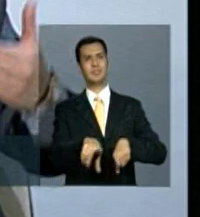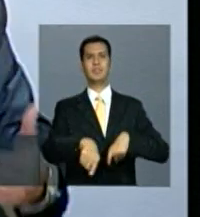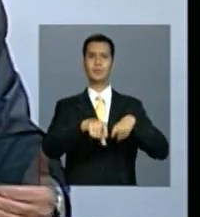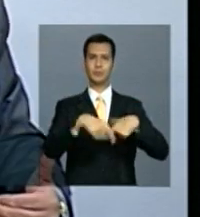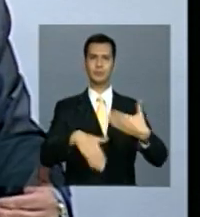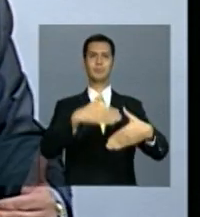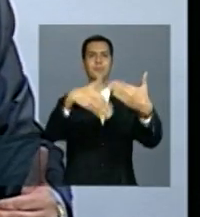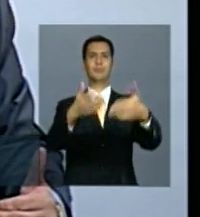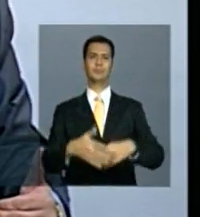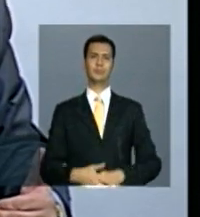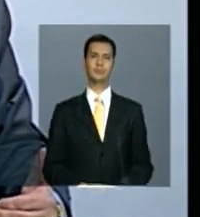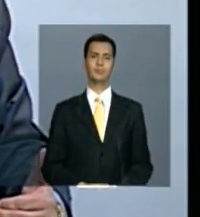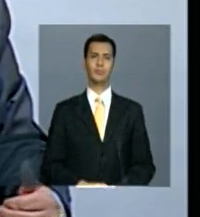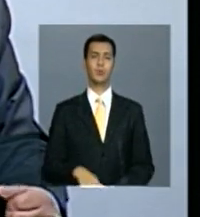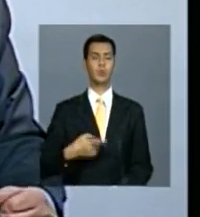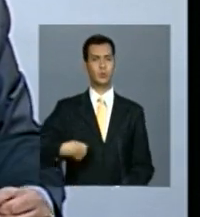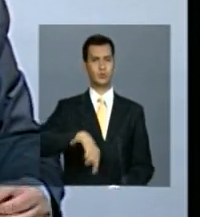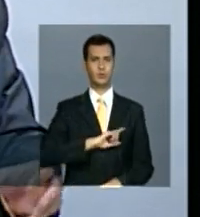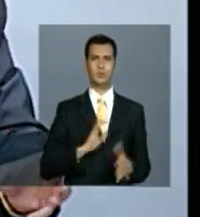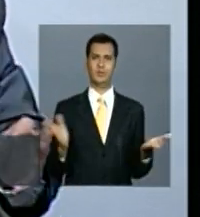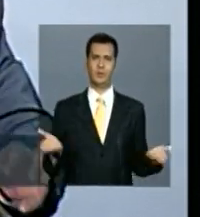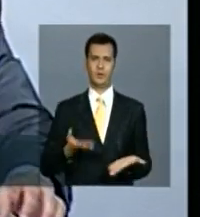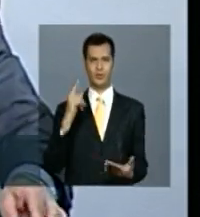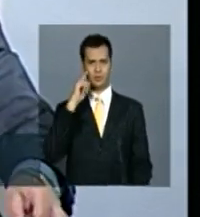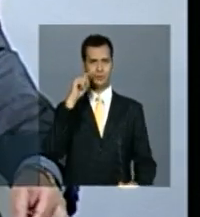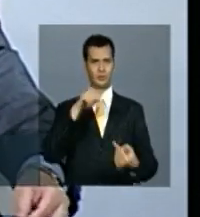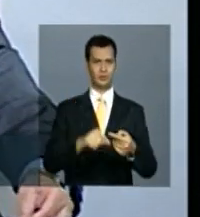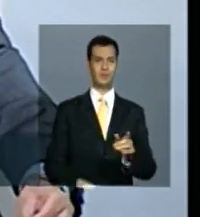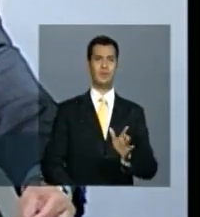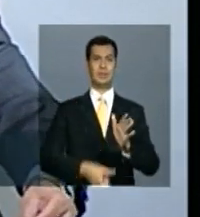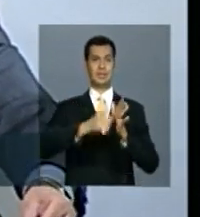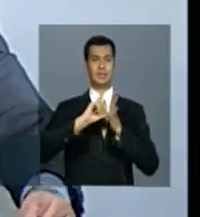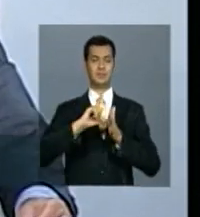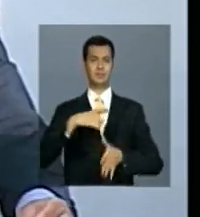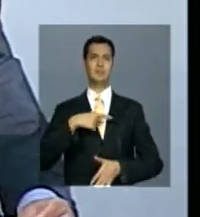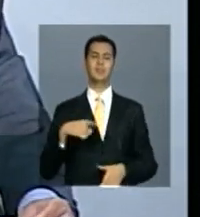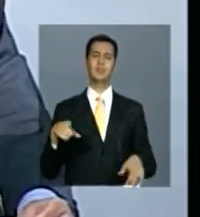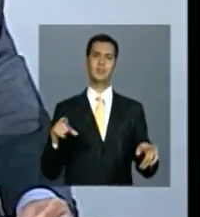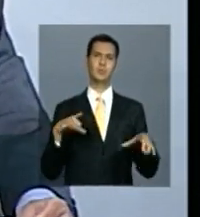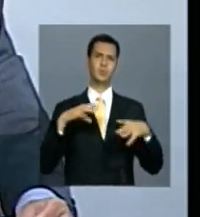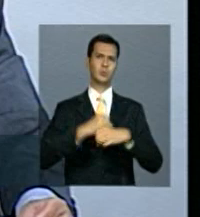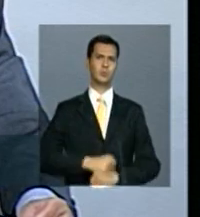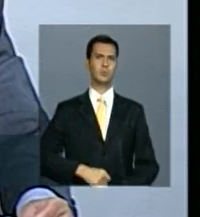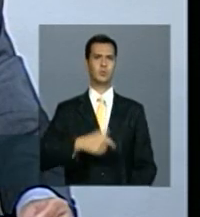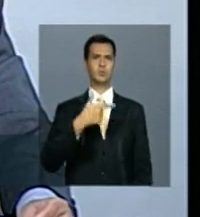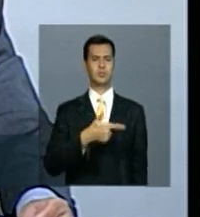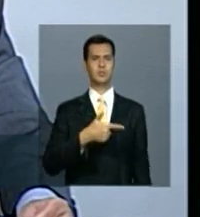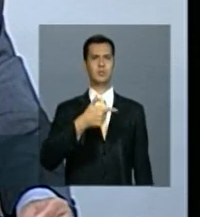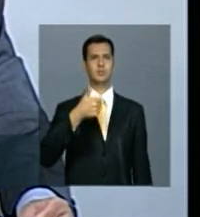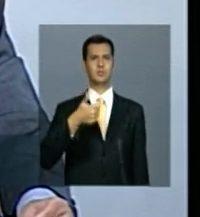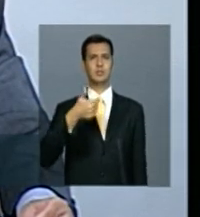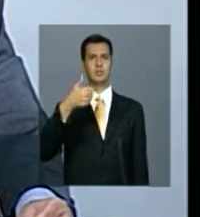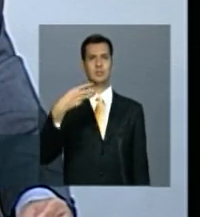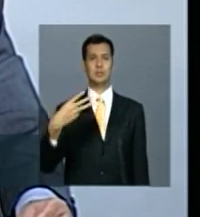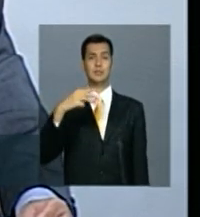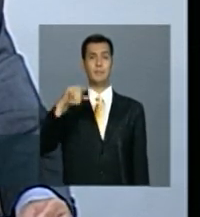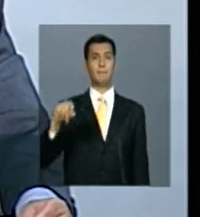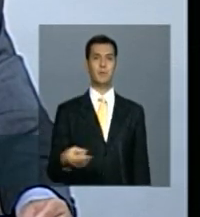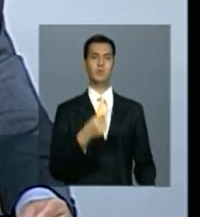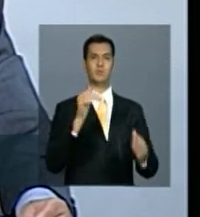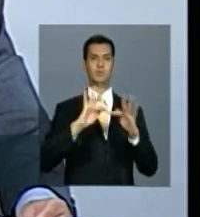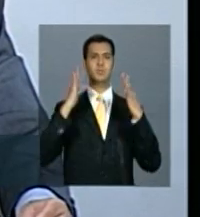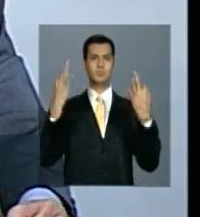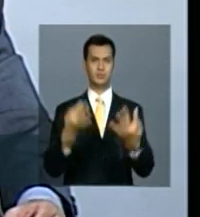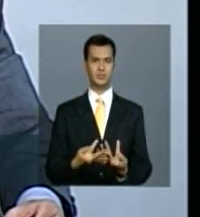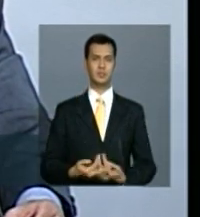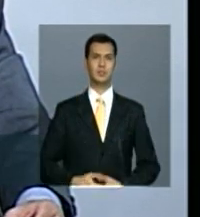disse antecipando essas metas nós teremos então um atendimento total de 203000 203.000 famílias aqui